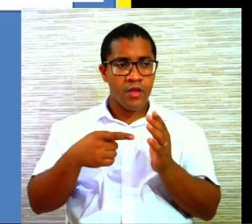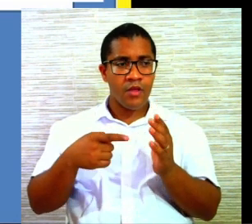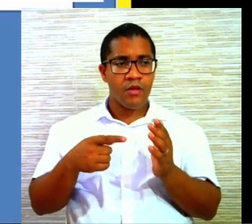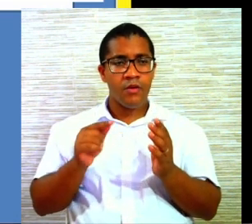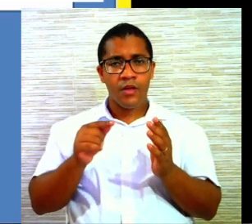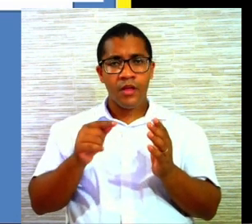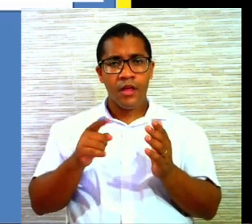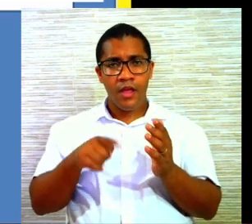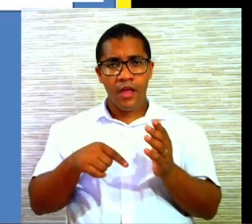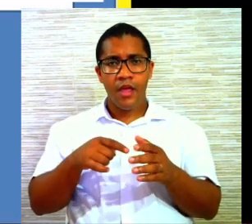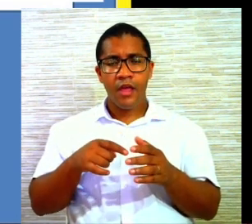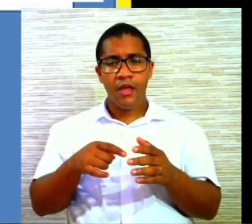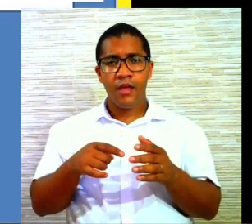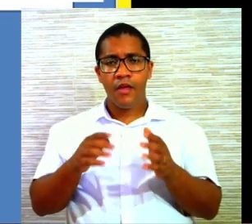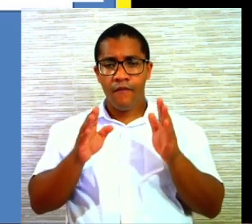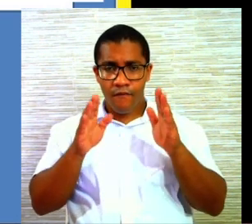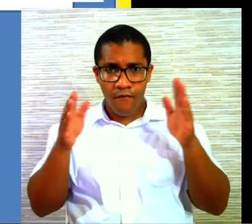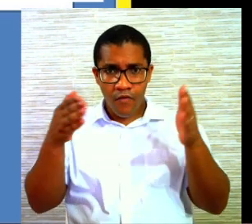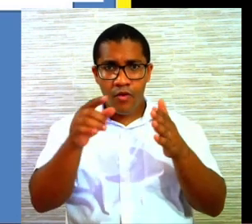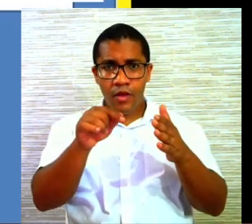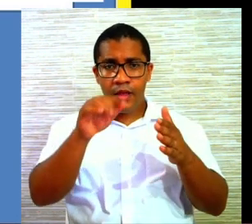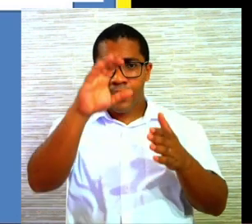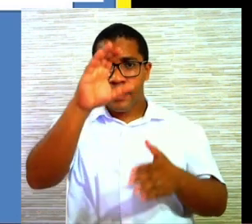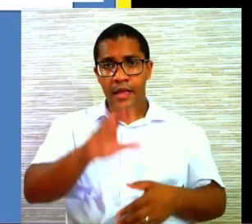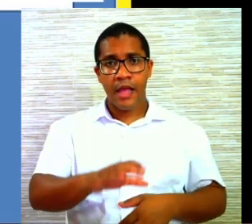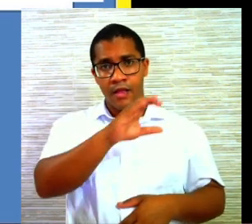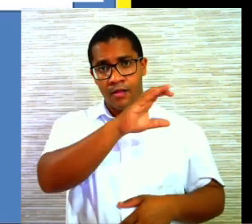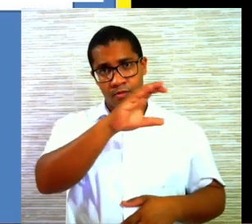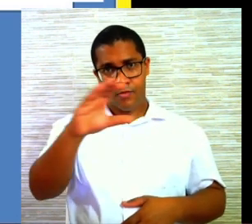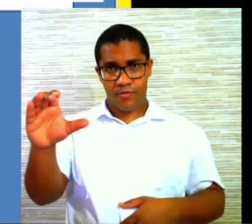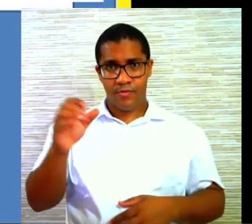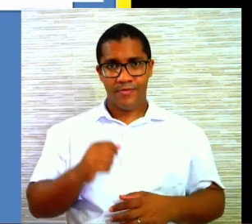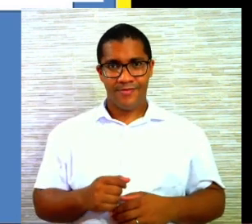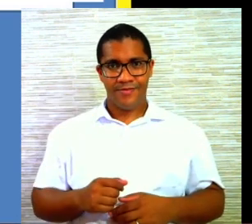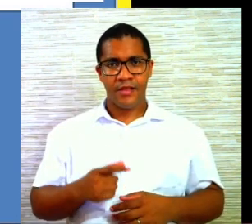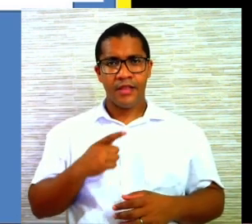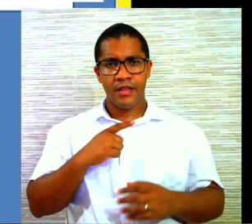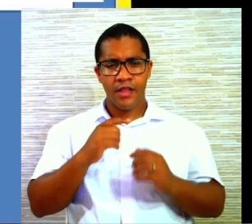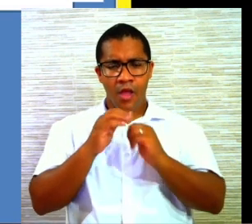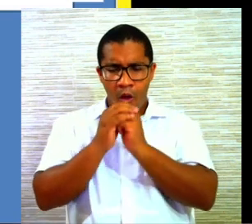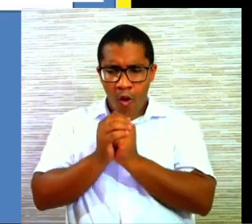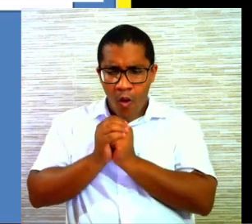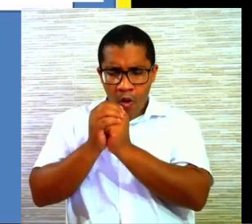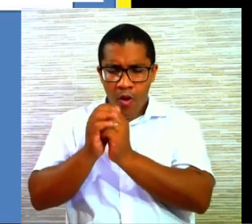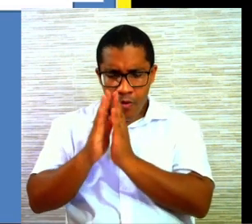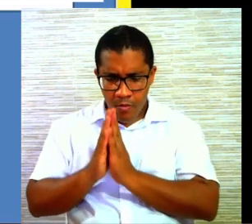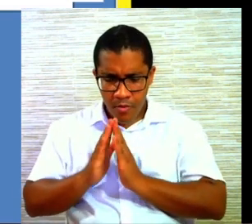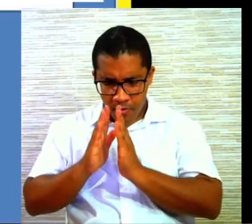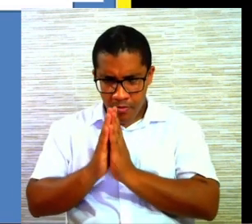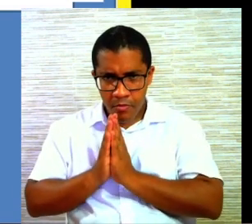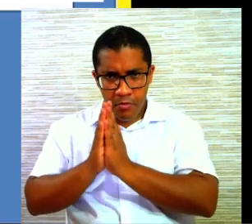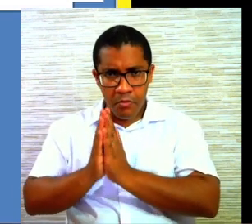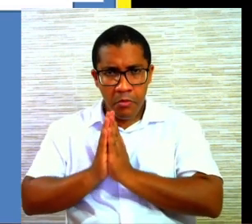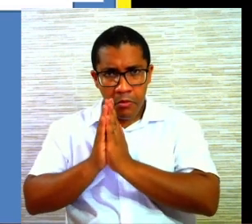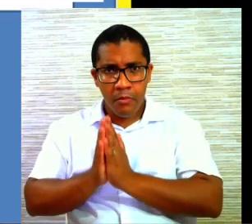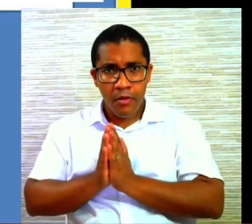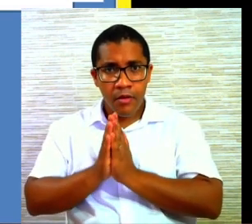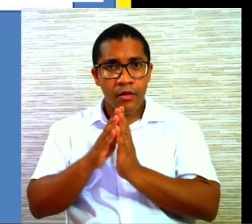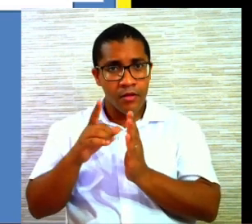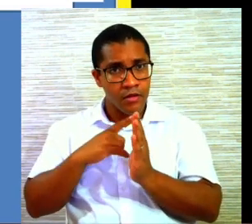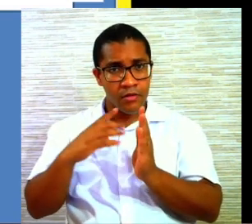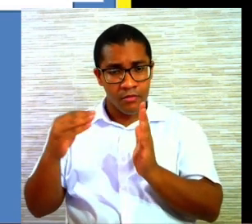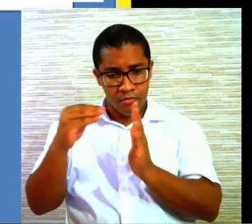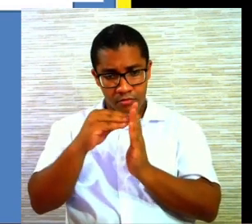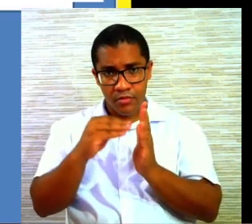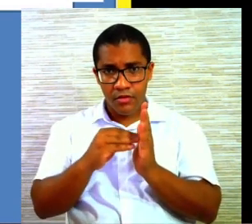horas era horas destinadas aos fiéis católicos, que continham as orações ligadas às horas